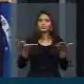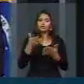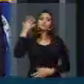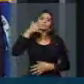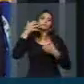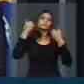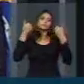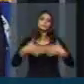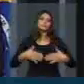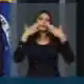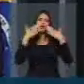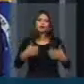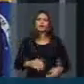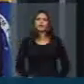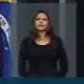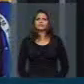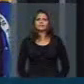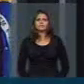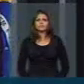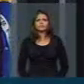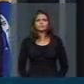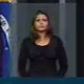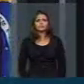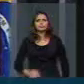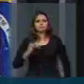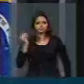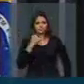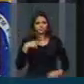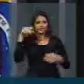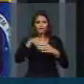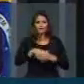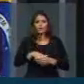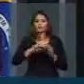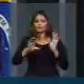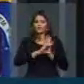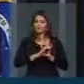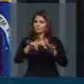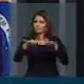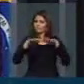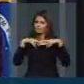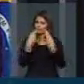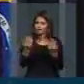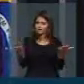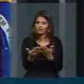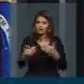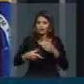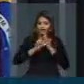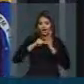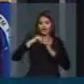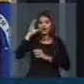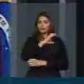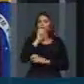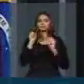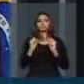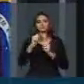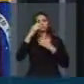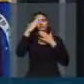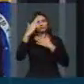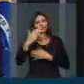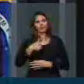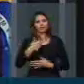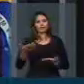hoje apresentadas serão levadas em consideração para a votação do Código no plenário o quão antes possível. Agradeço